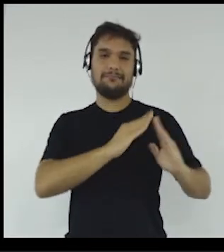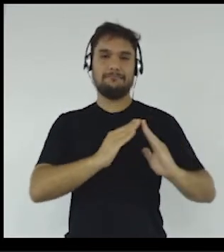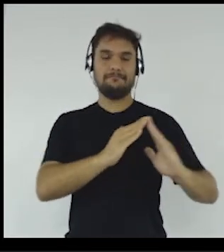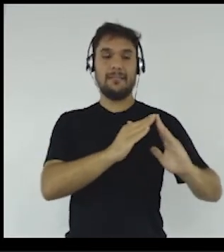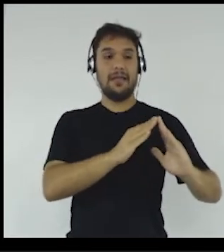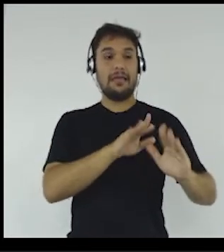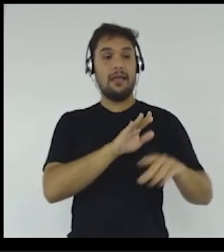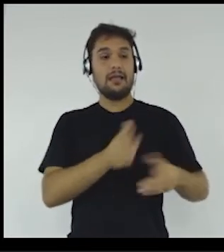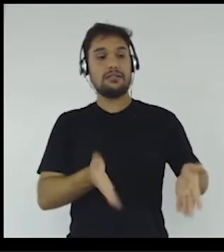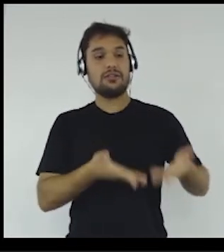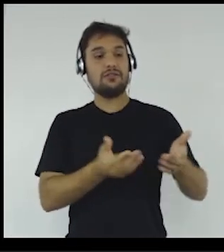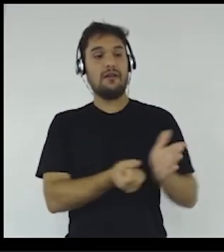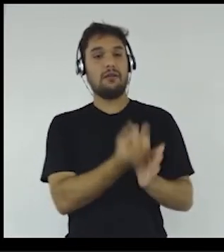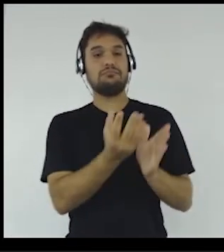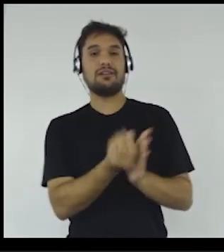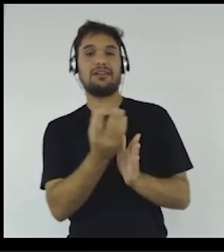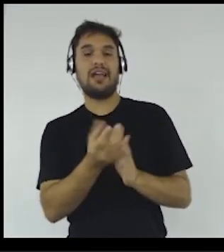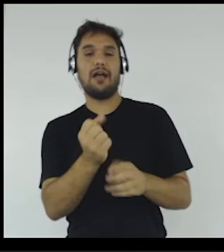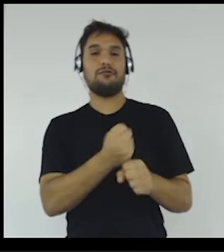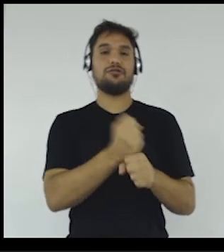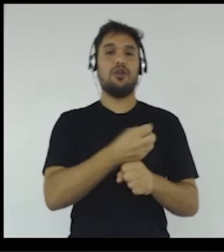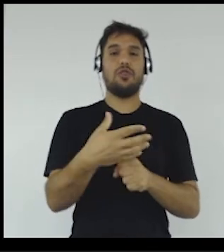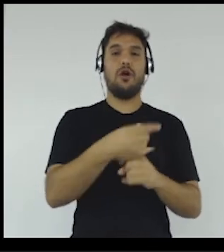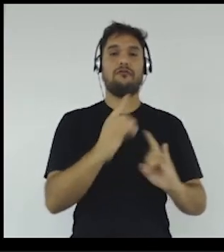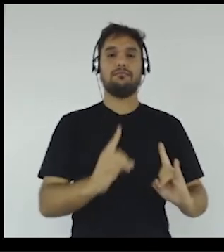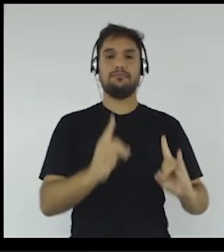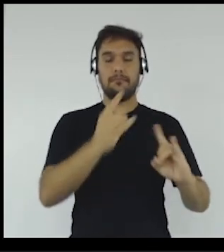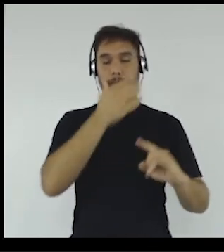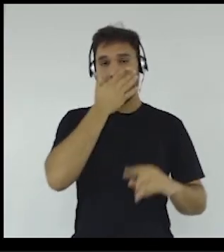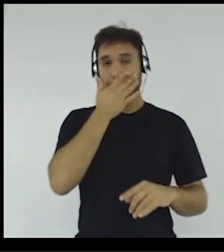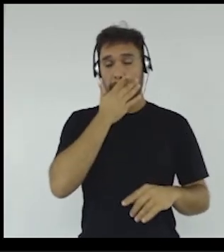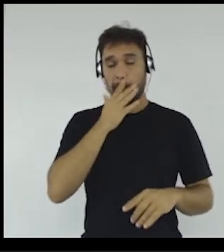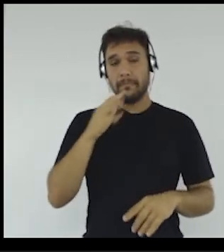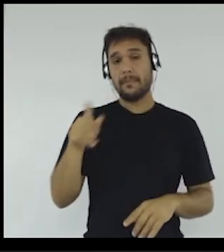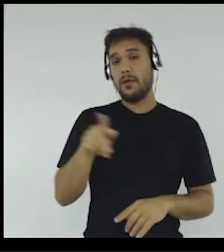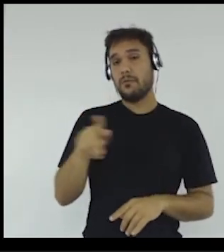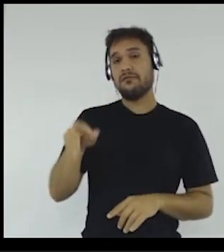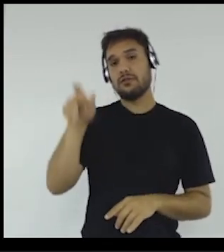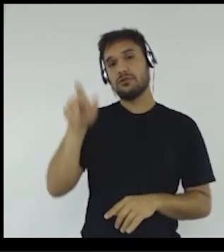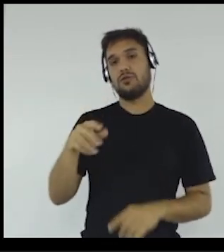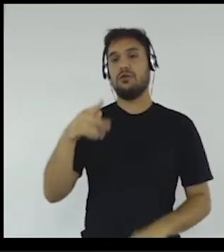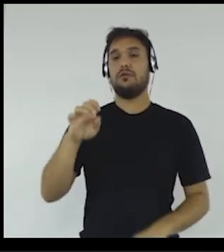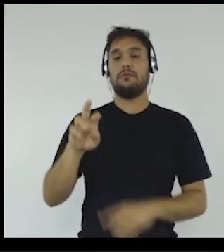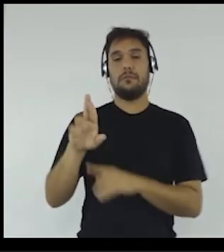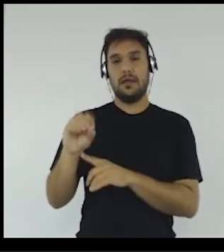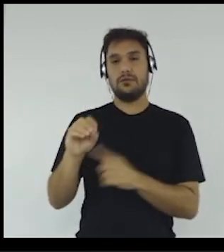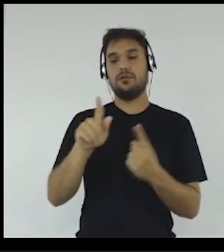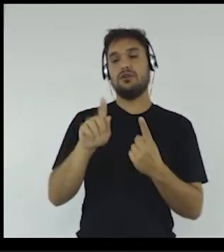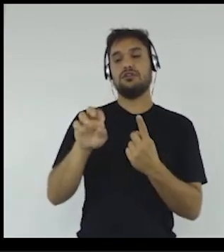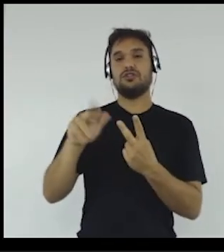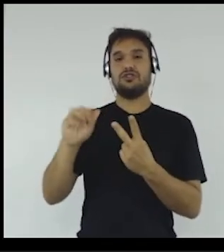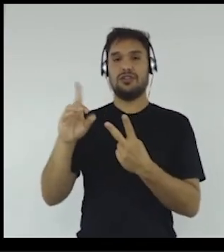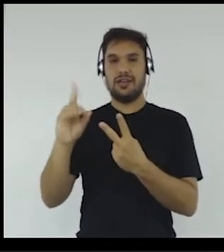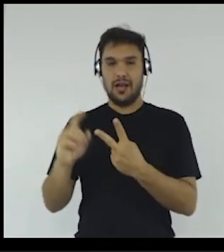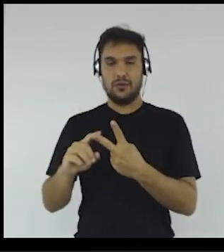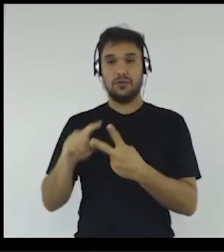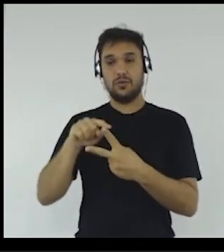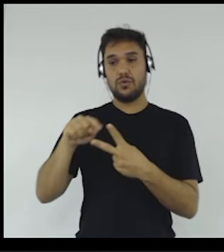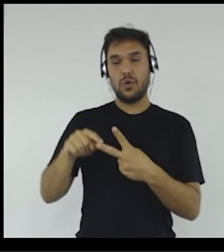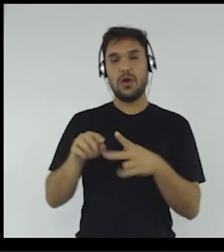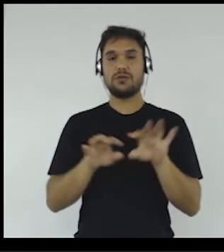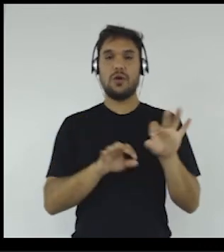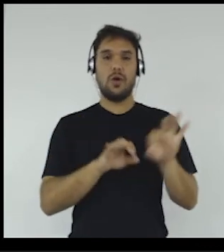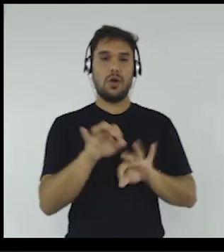de novas unidades. Junto com também ilustres professores Pedro Cantizano e Geraldo Beto Simões,